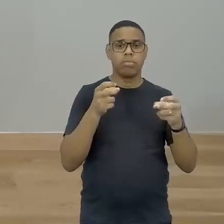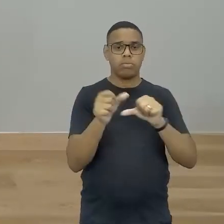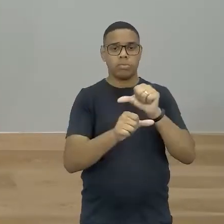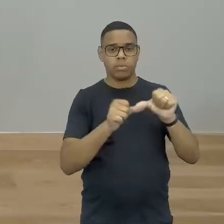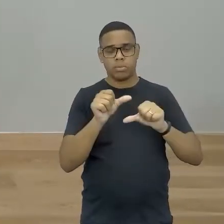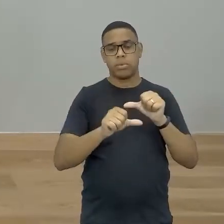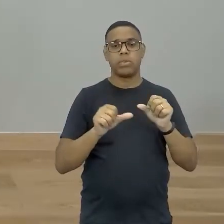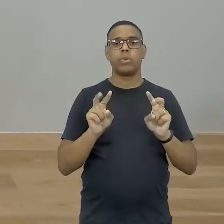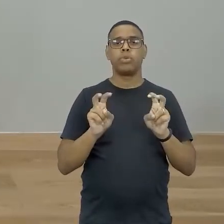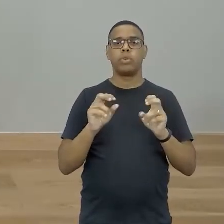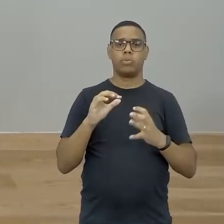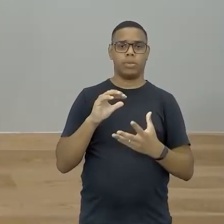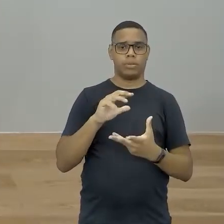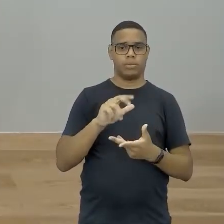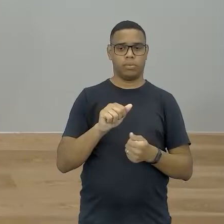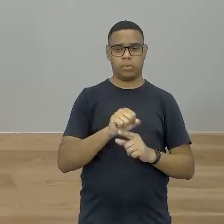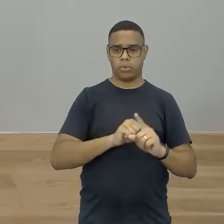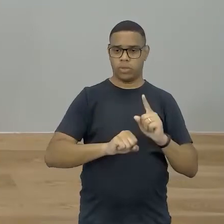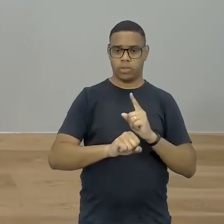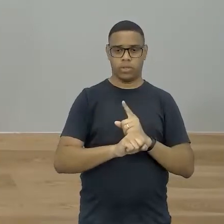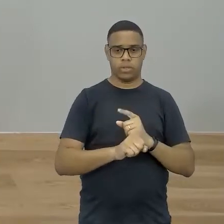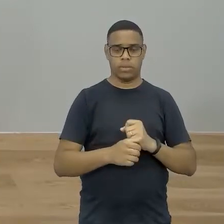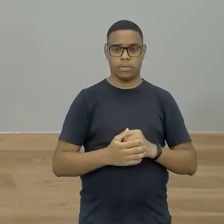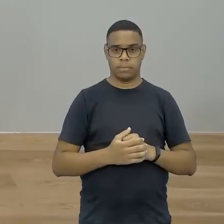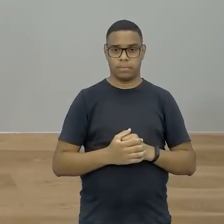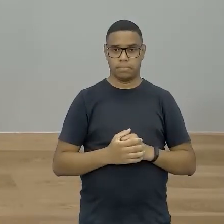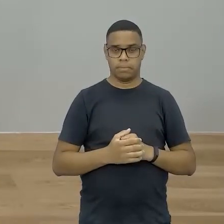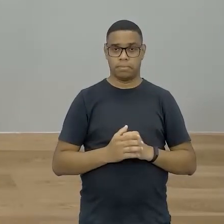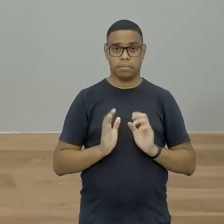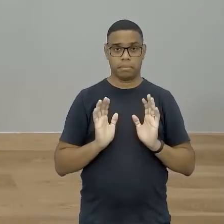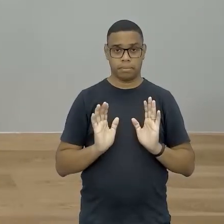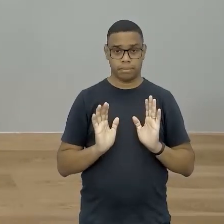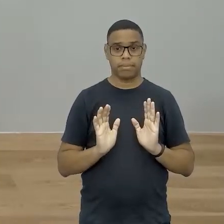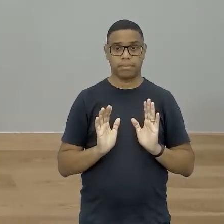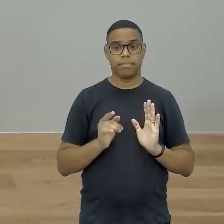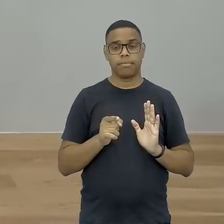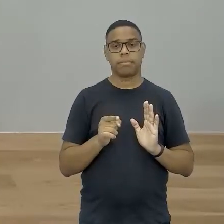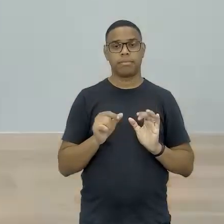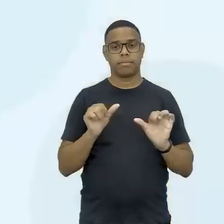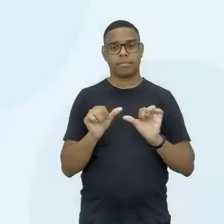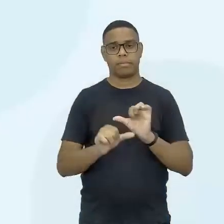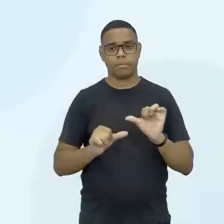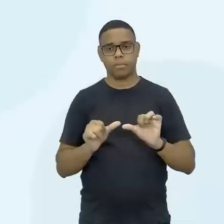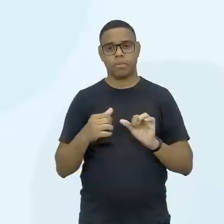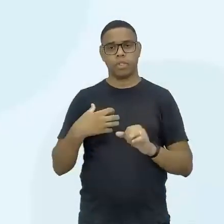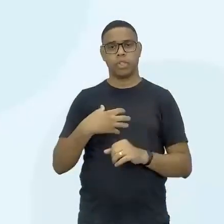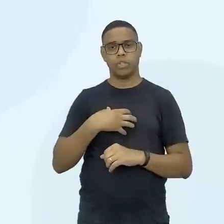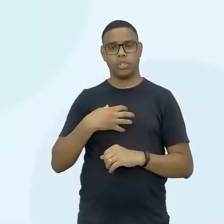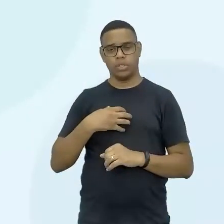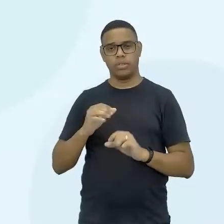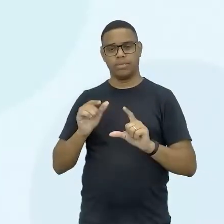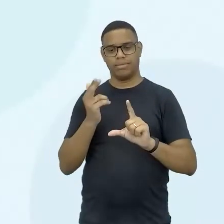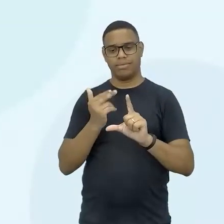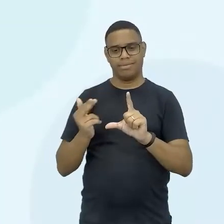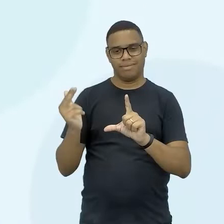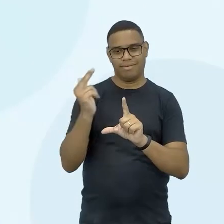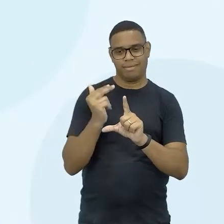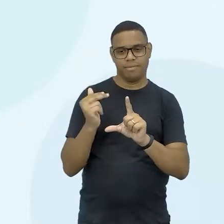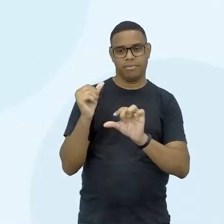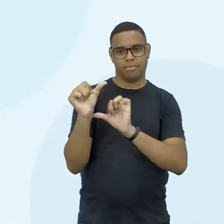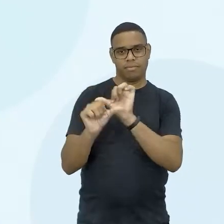fora. Mas você mudar a estética, o estilo gráfico da